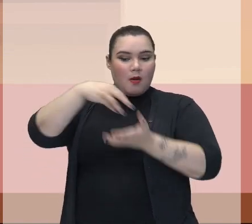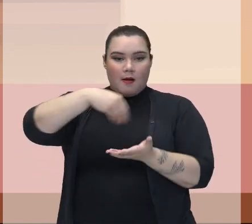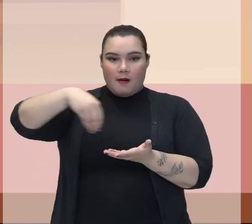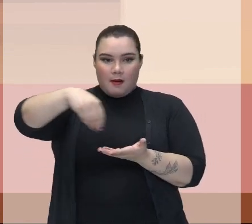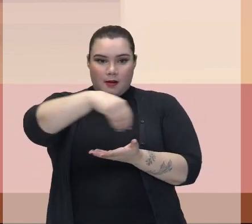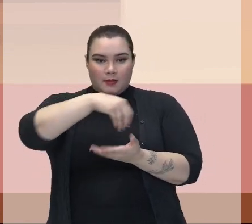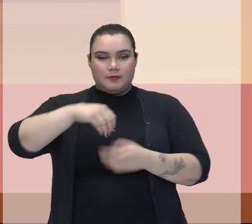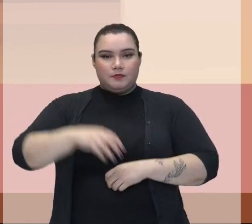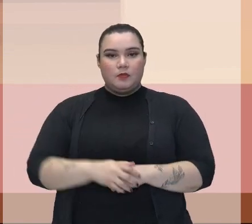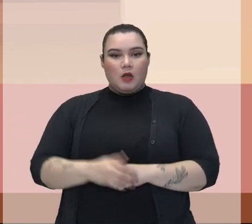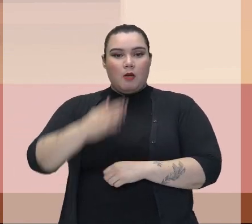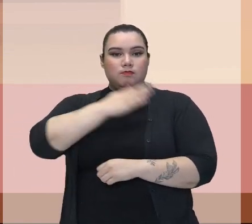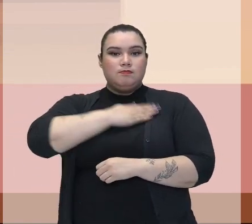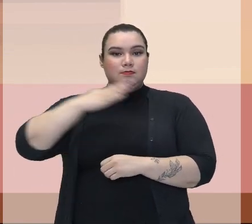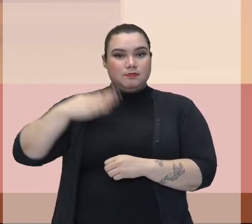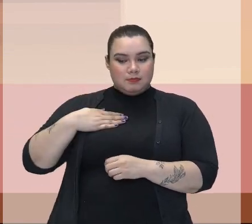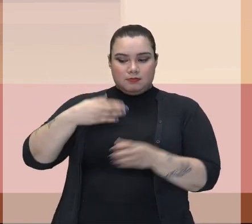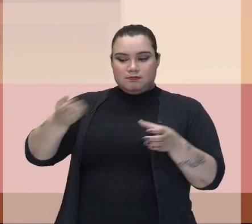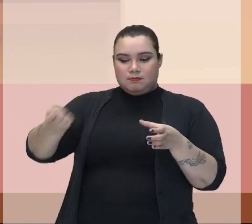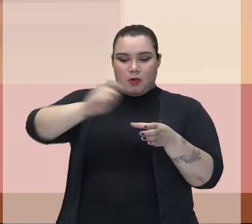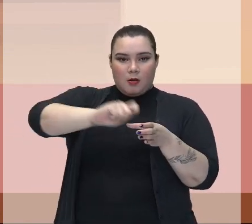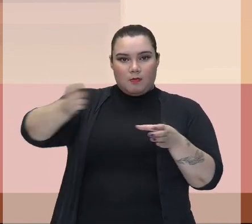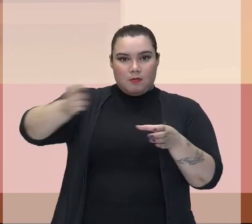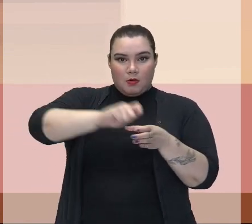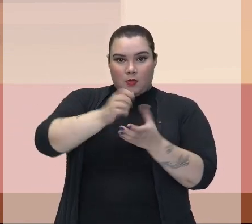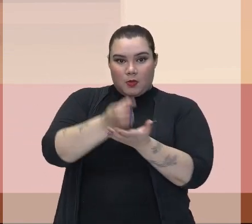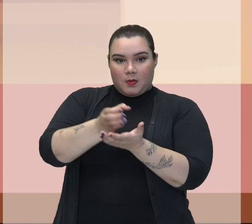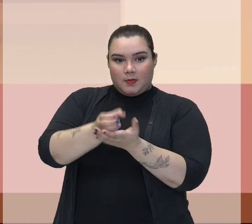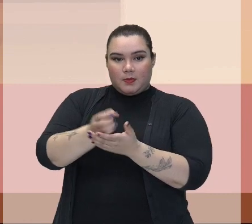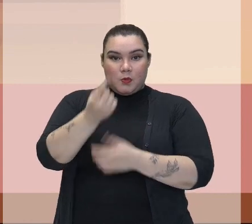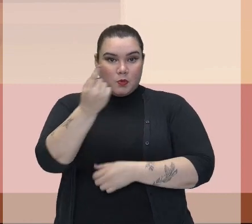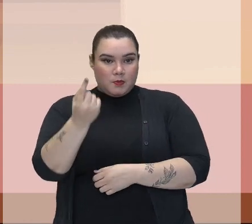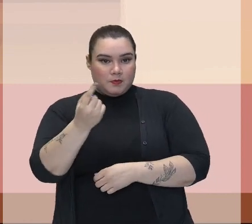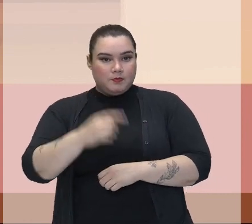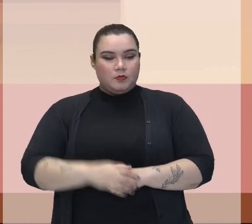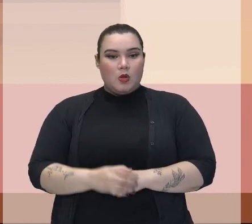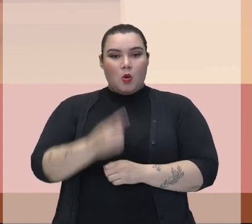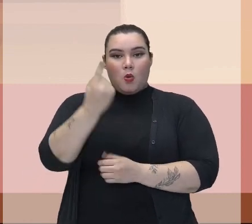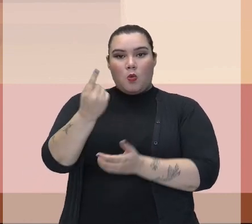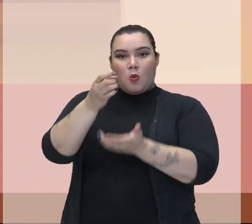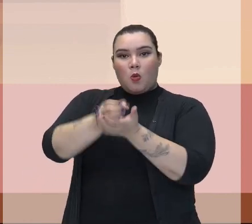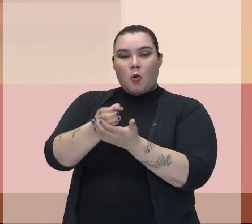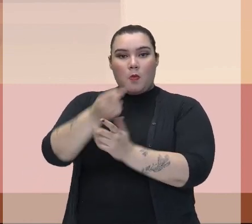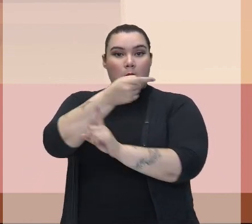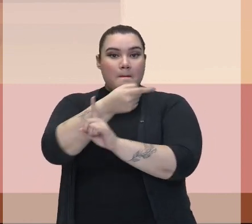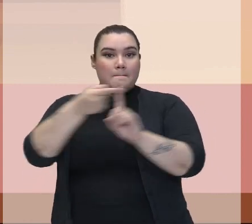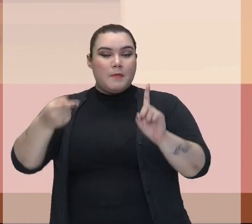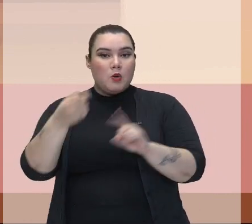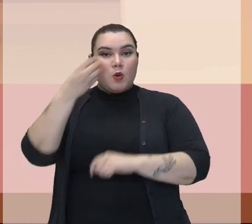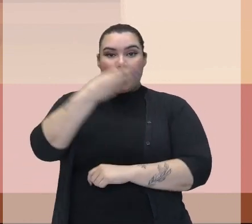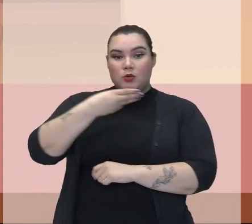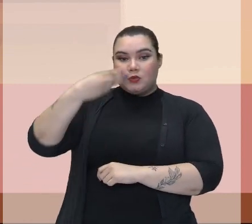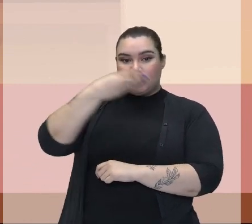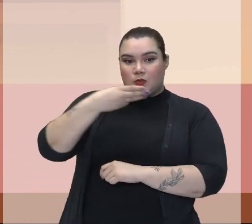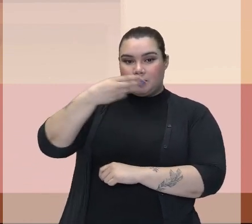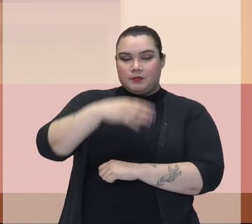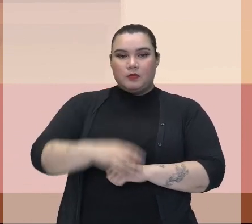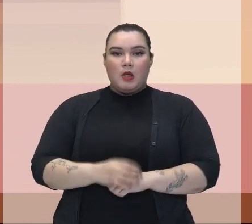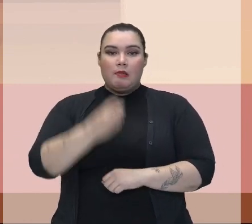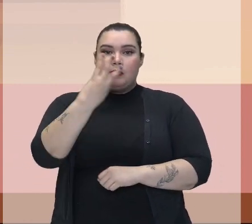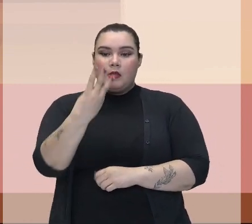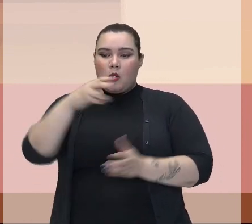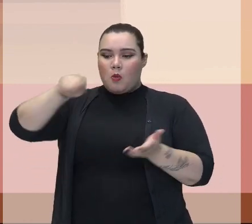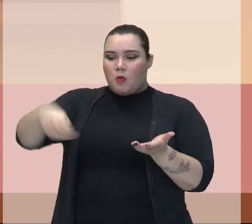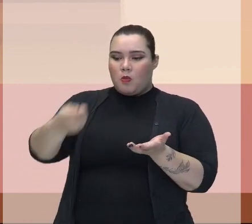xícara de farinha de trigo sem fermento, 1,5 de xícara de açúcar, 3 colheres de sopa